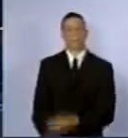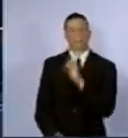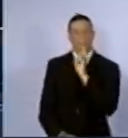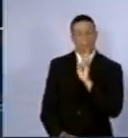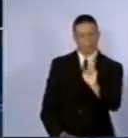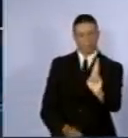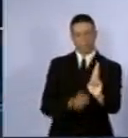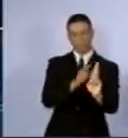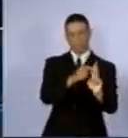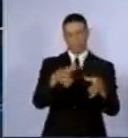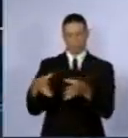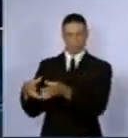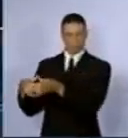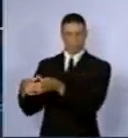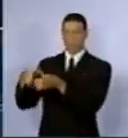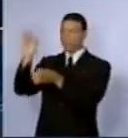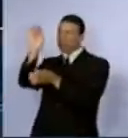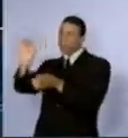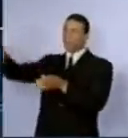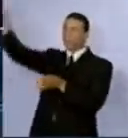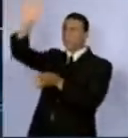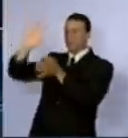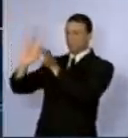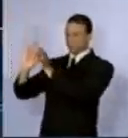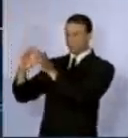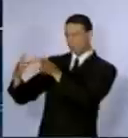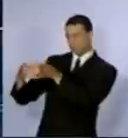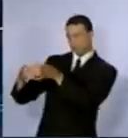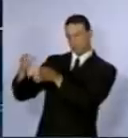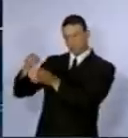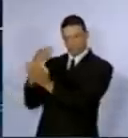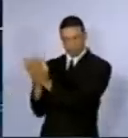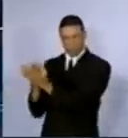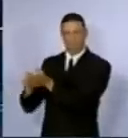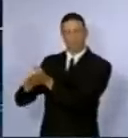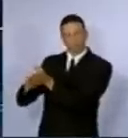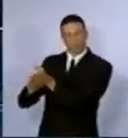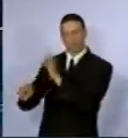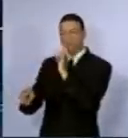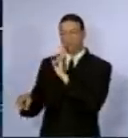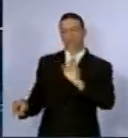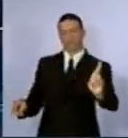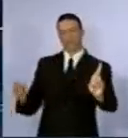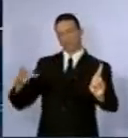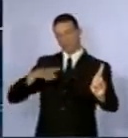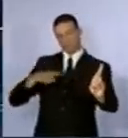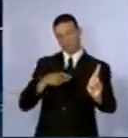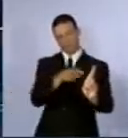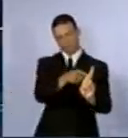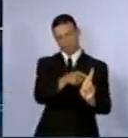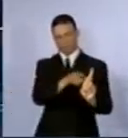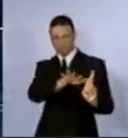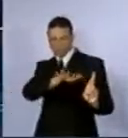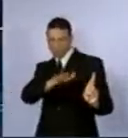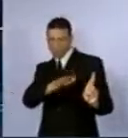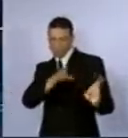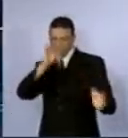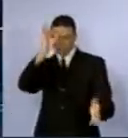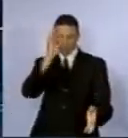adotado pela União Europeia e, como resultado, também eles fizeram algumas estipulações.